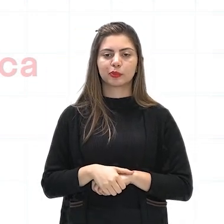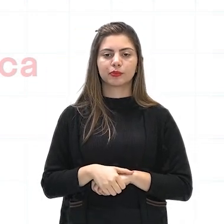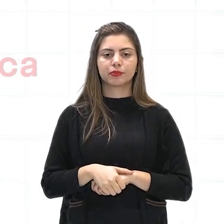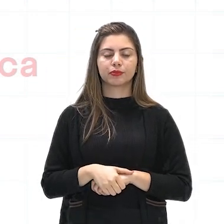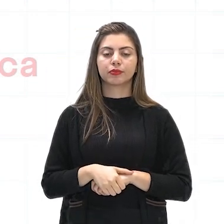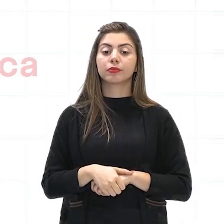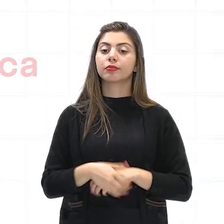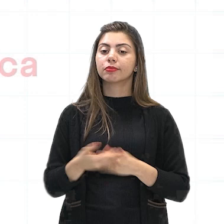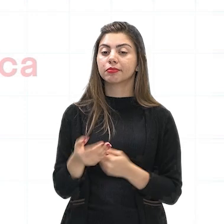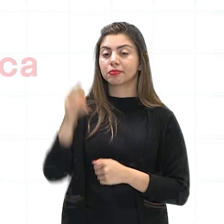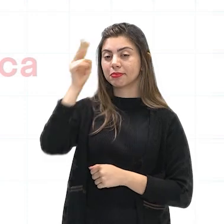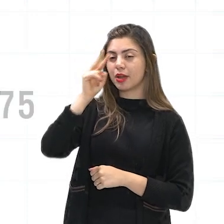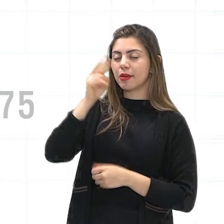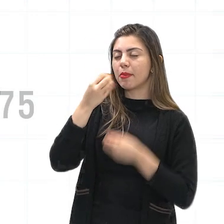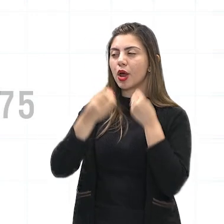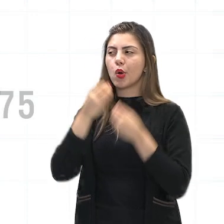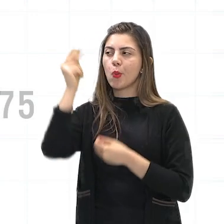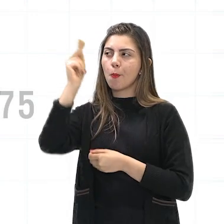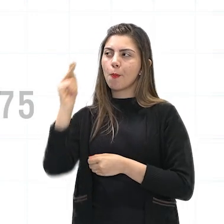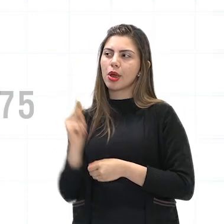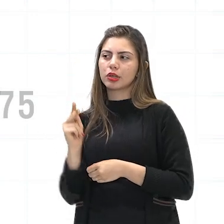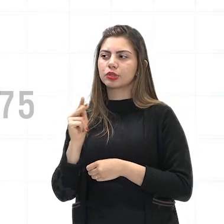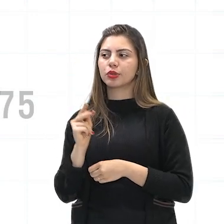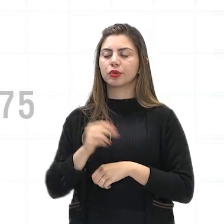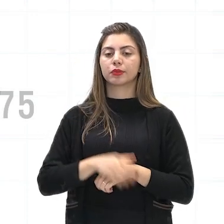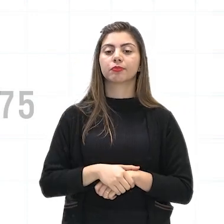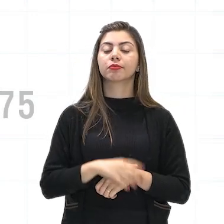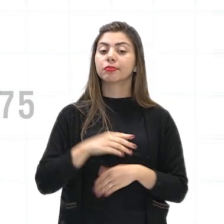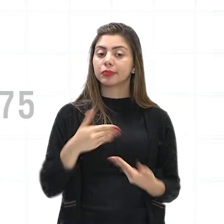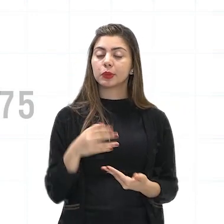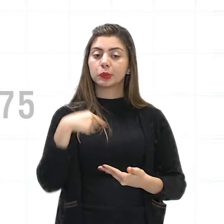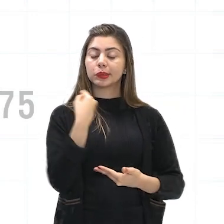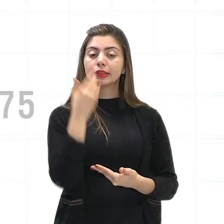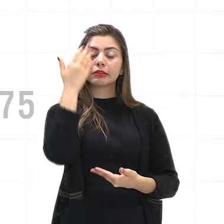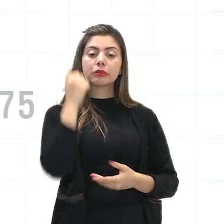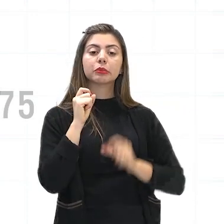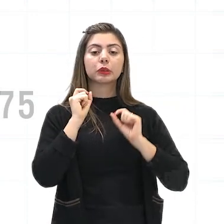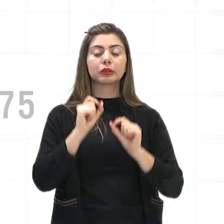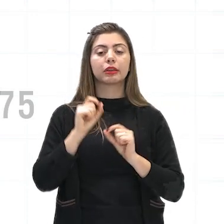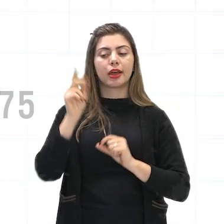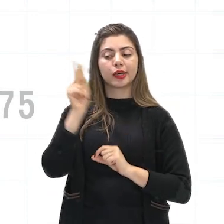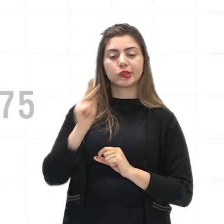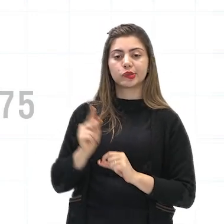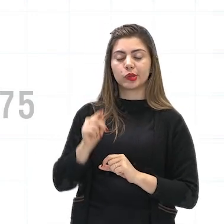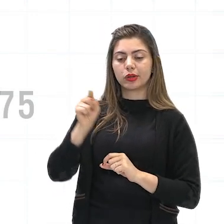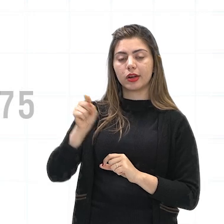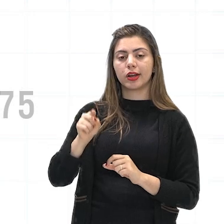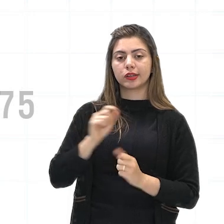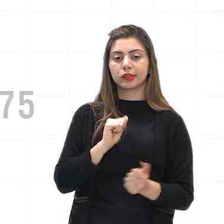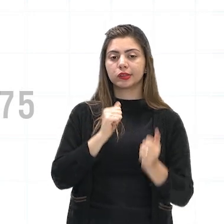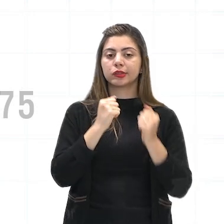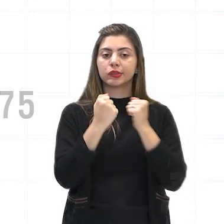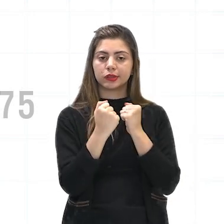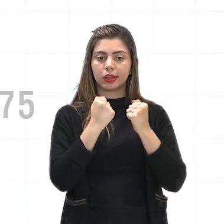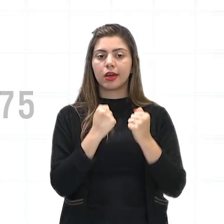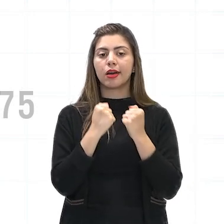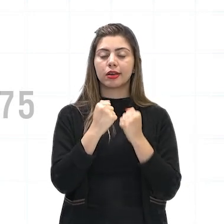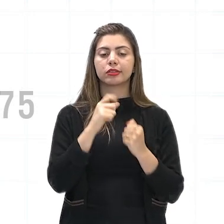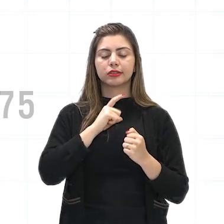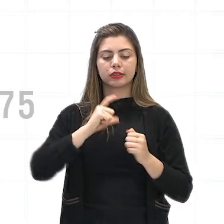um pouquinho da história do Kendo. Então, a gente já sabe, né, que a história do Kendo ela está ligada à